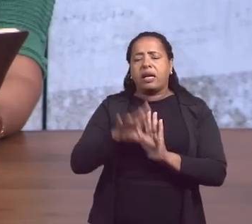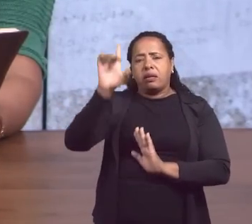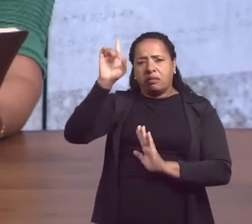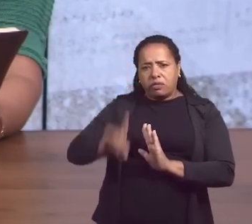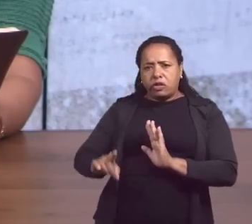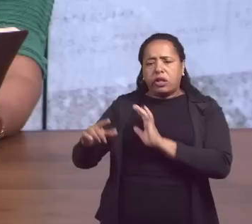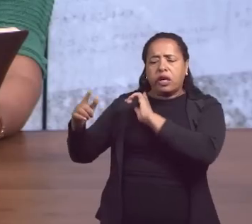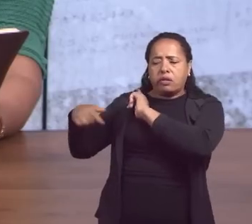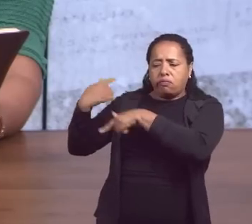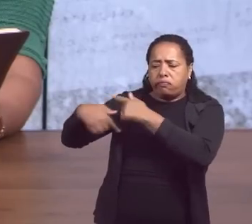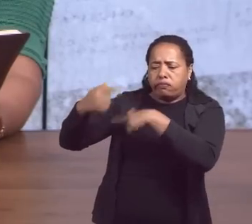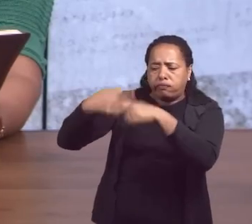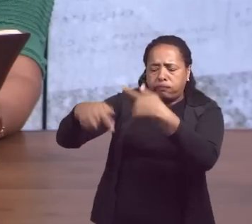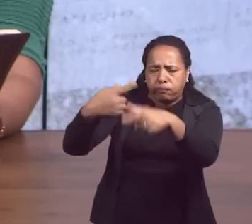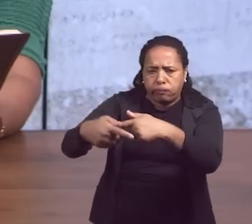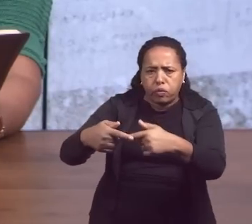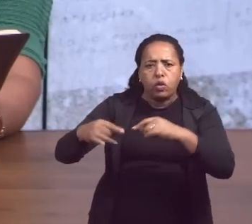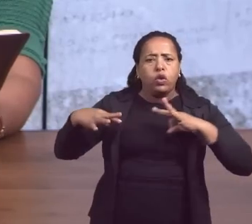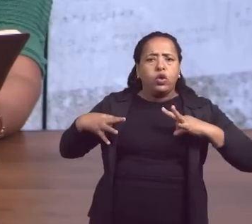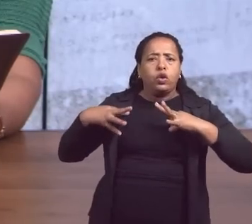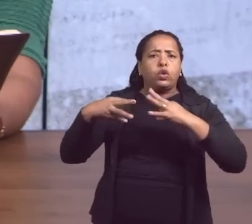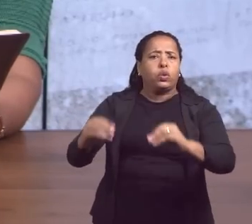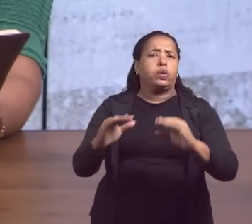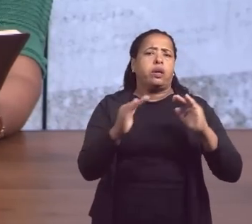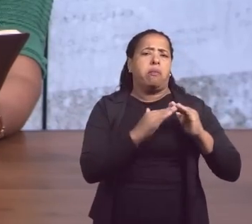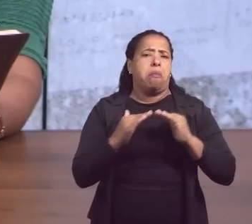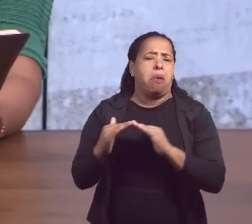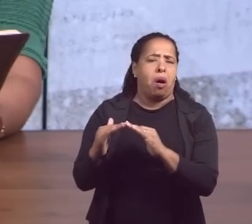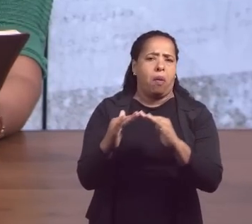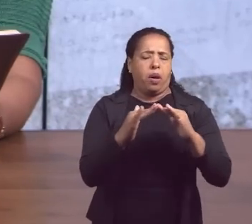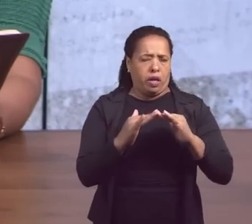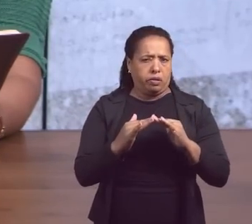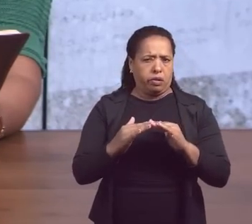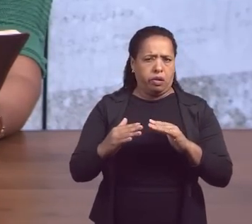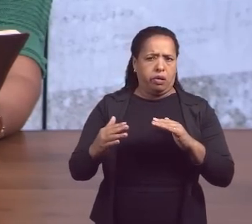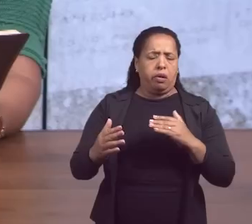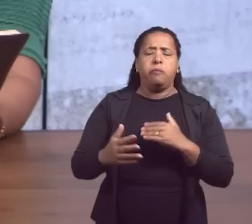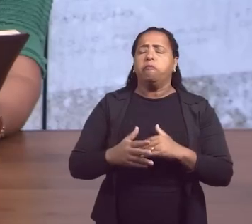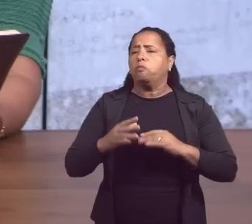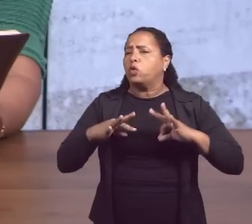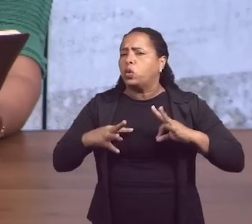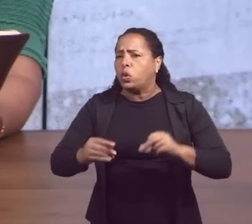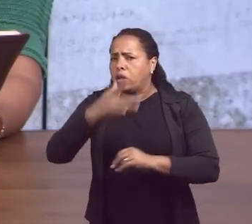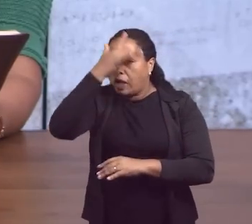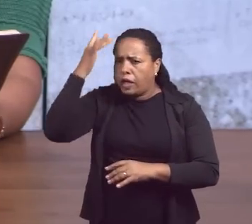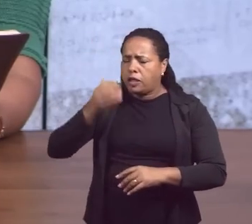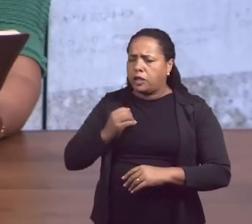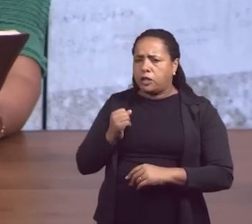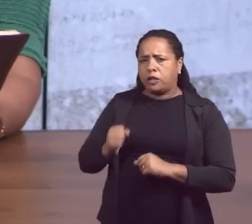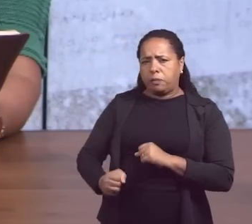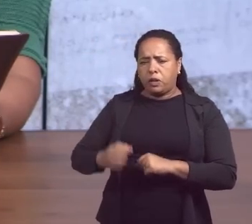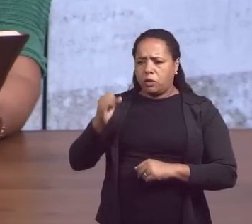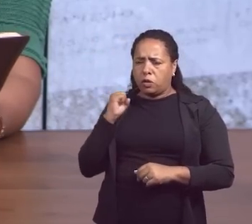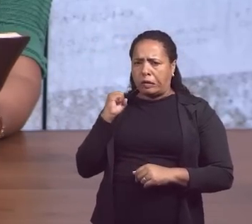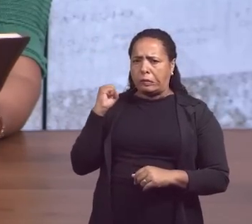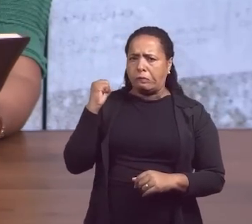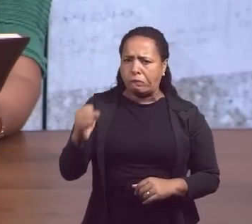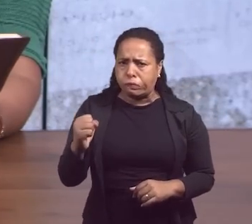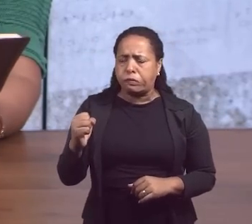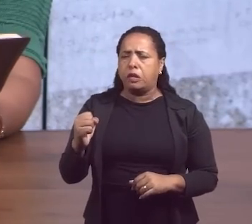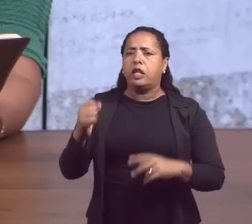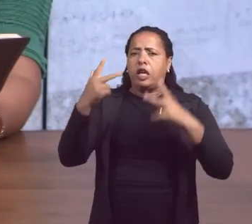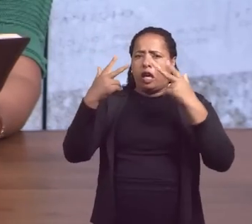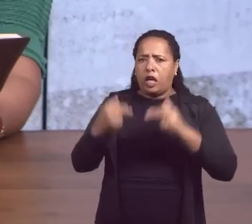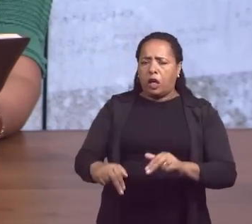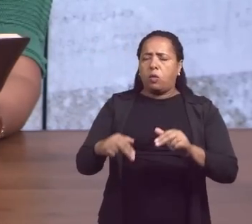em todas as vossas habitações. Todo aquele que ferir alguma pessoa, conforme ao dito